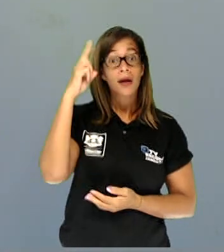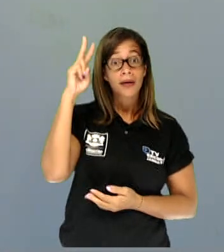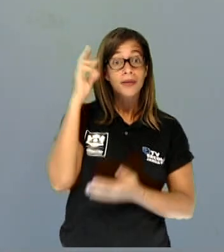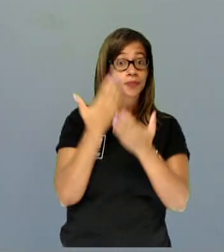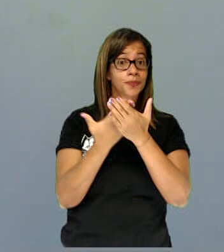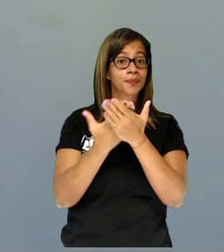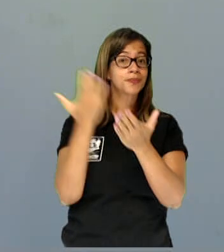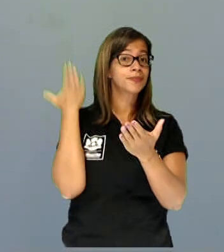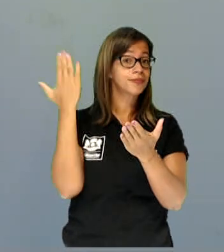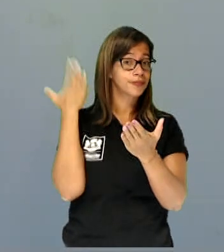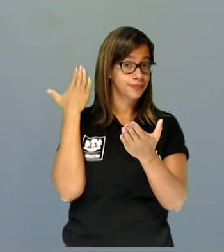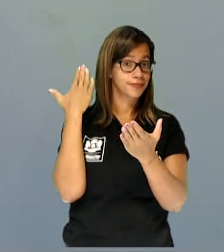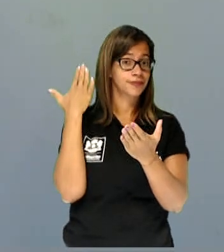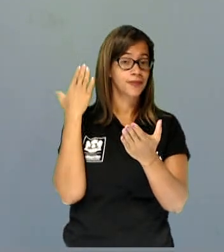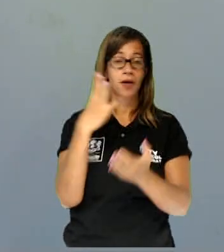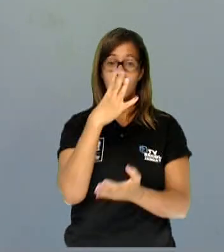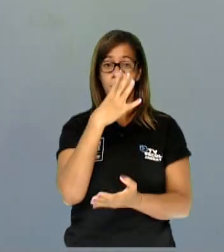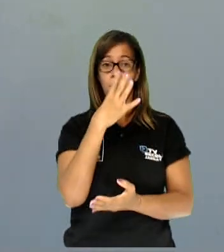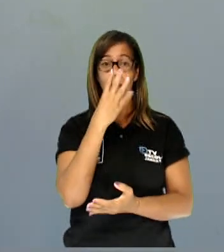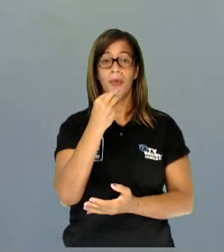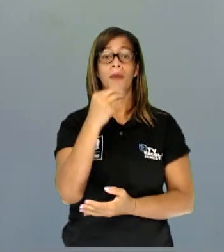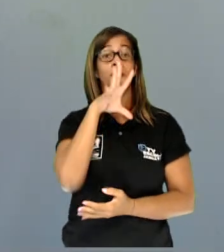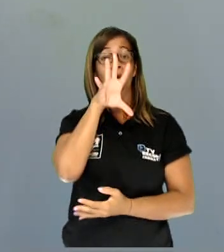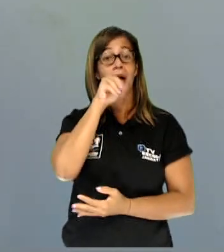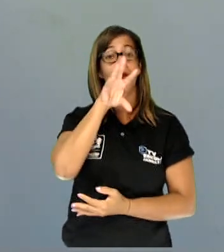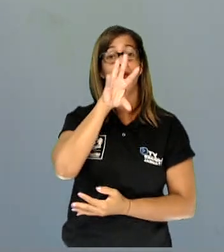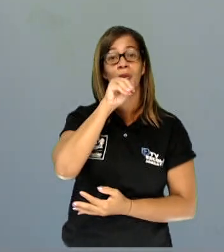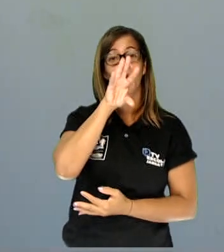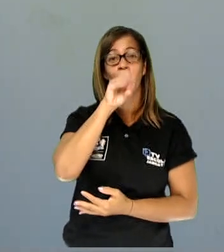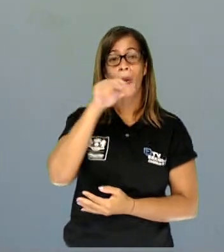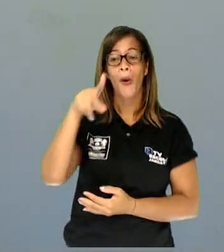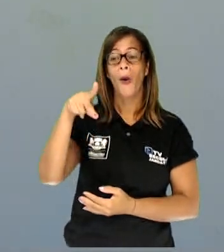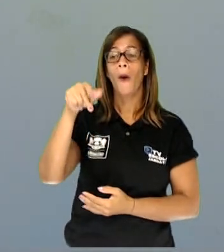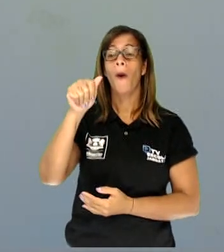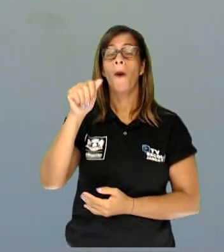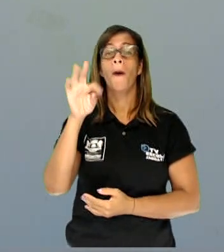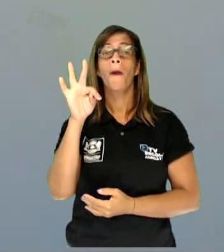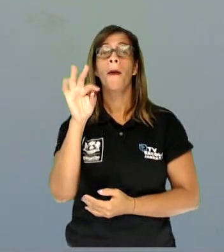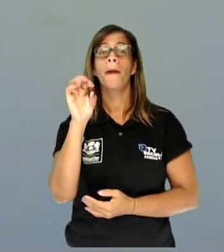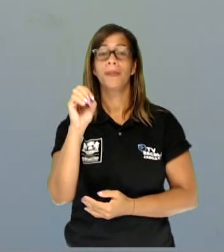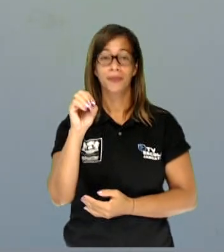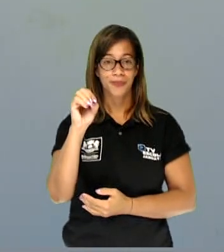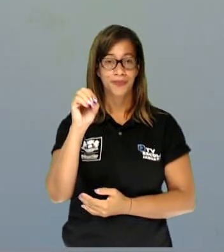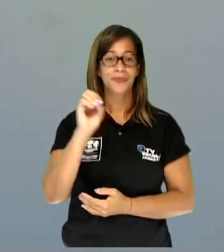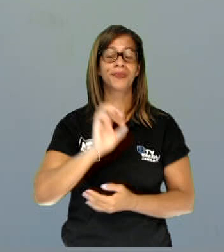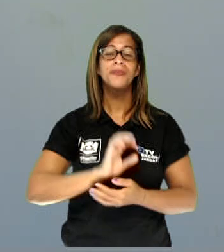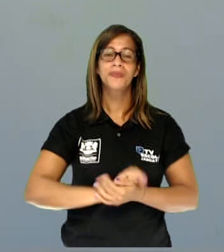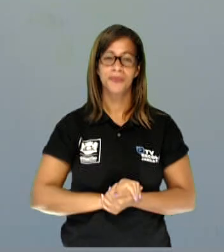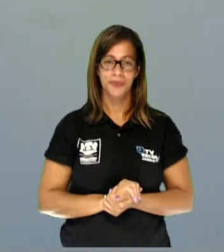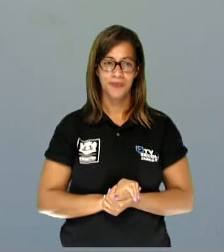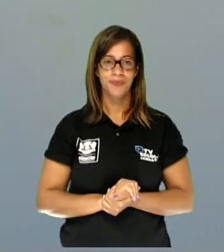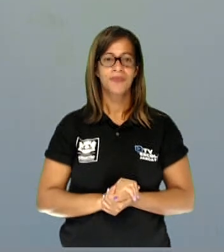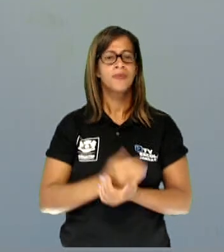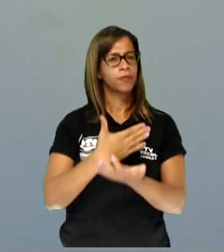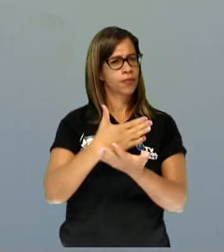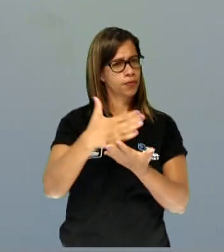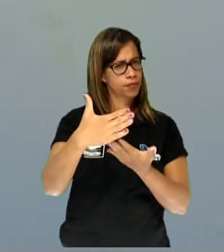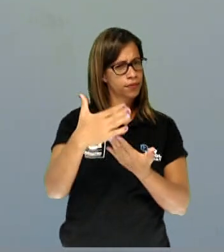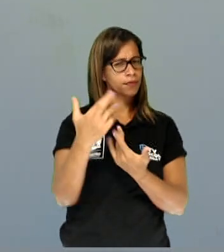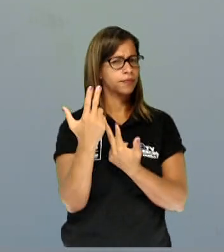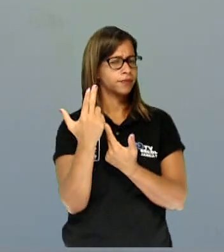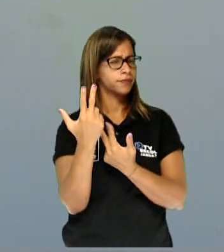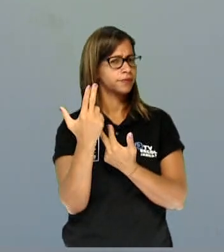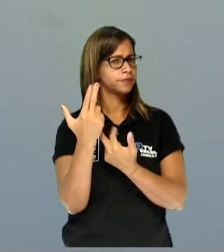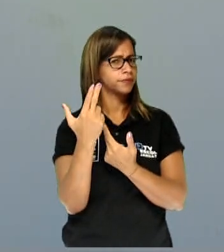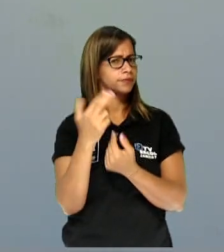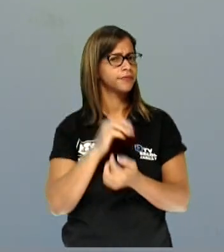Que começa igual a panela. P, muito bem, já está marcado aqui, ó.